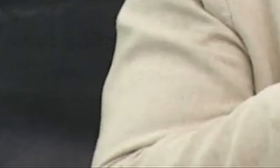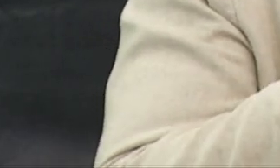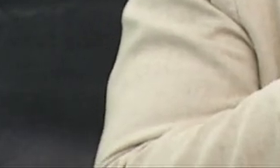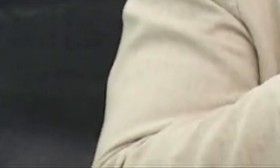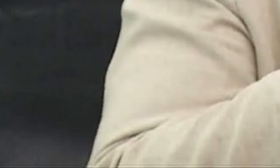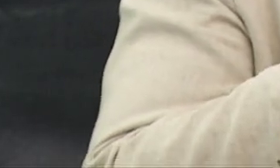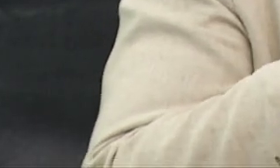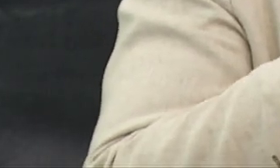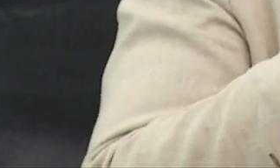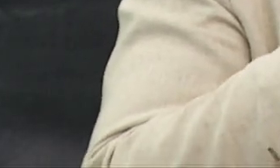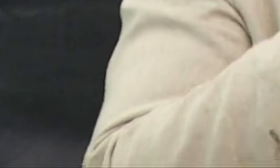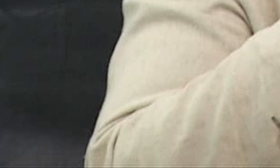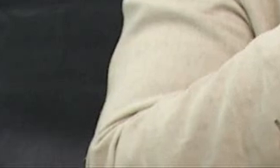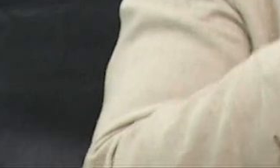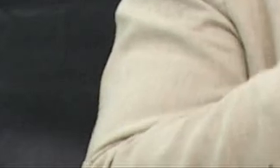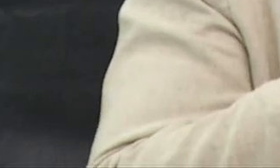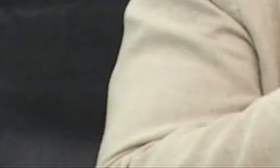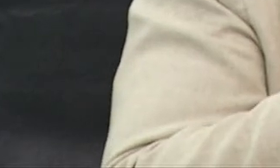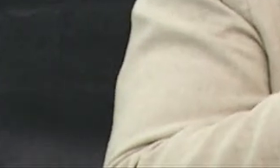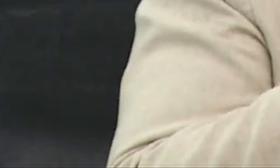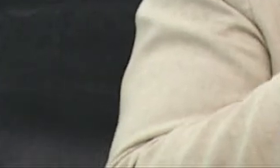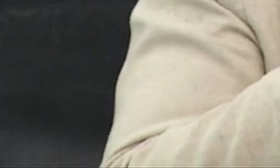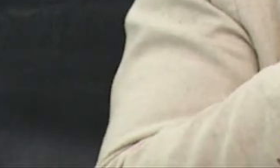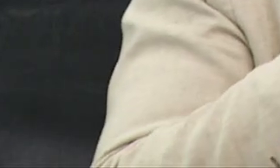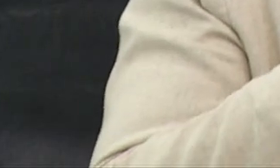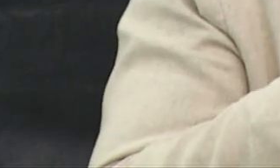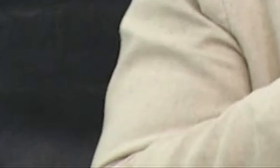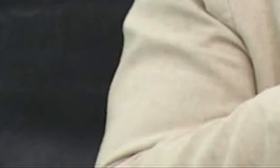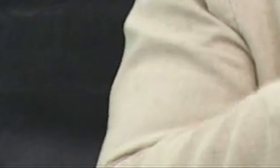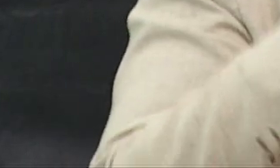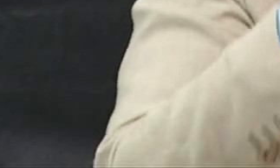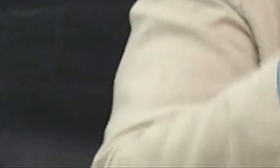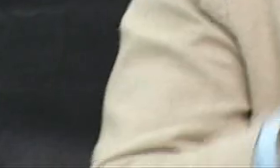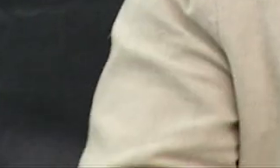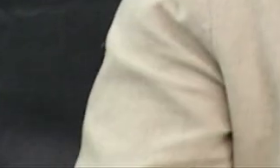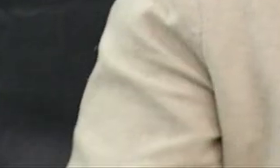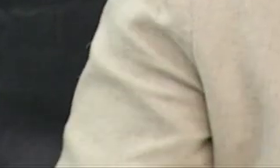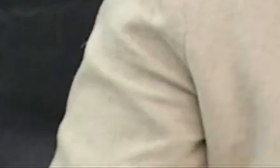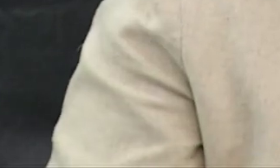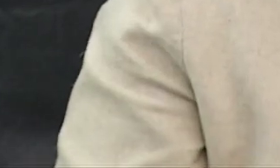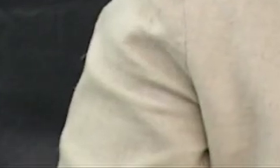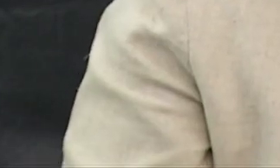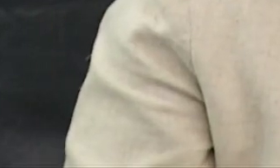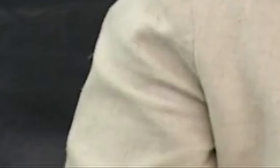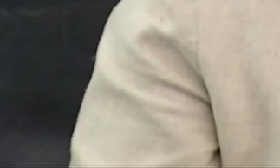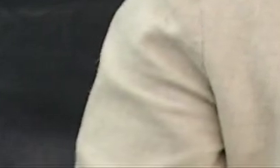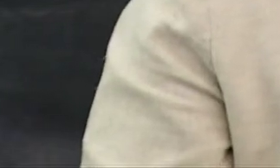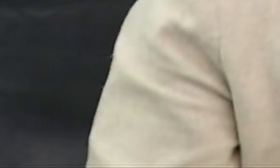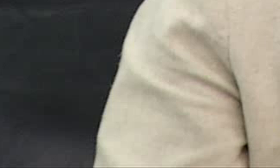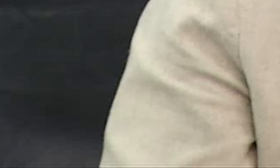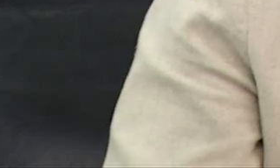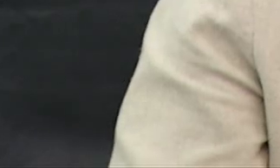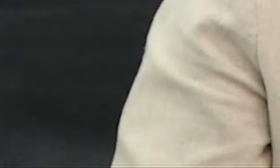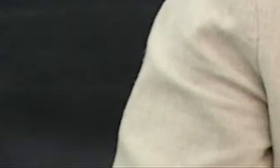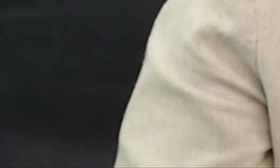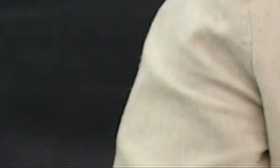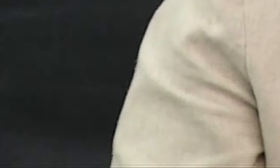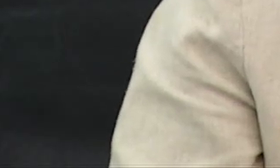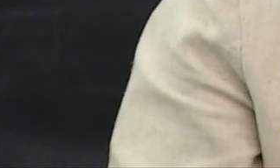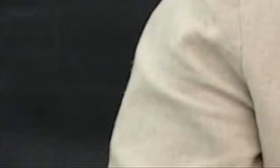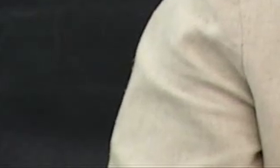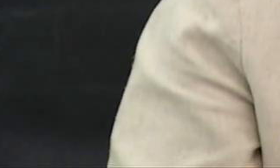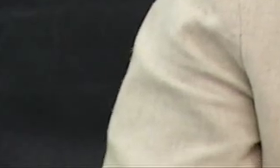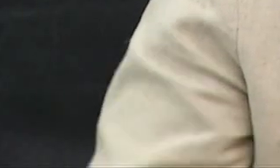2 meses, era uma decisão dele ser cremado, foi cremado, né? O serviço aqui em Sorocaba ali é